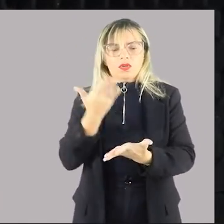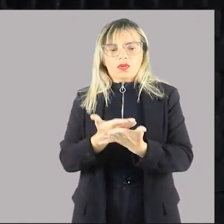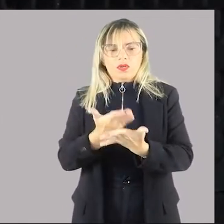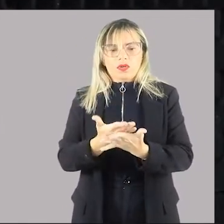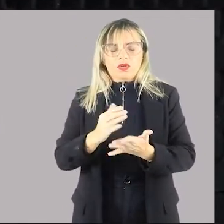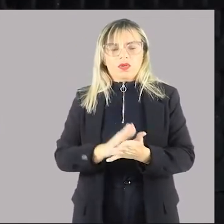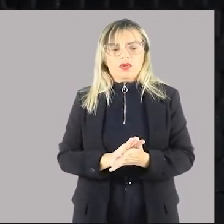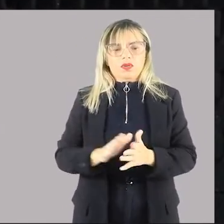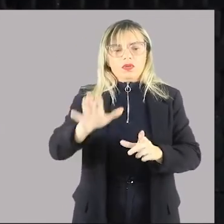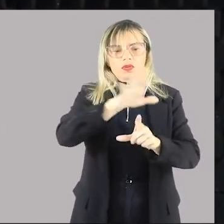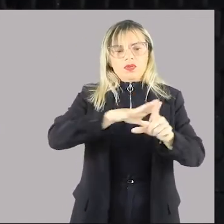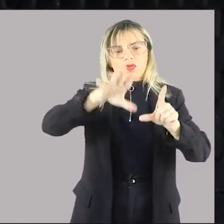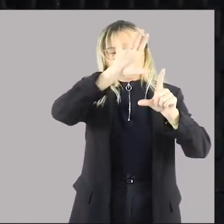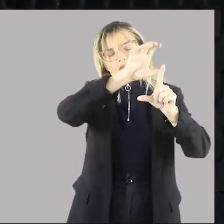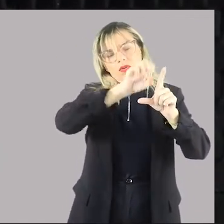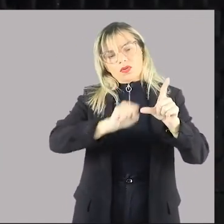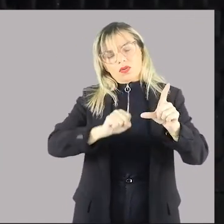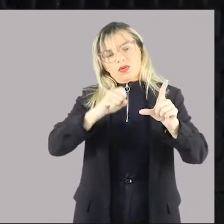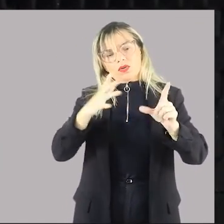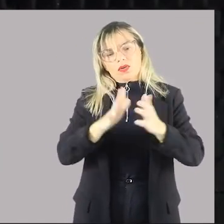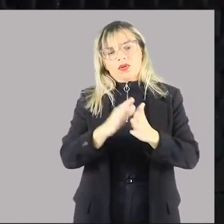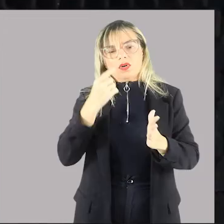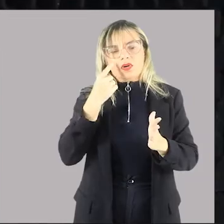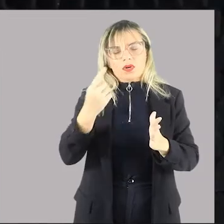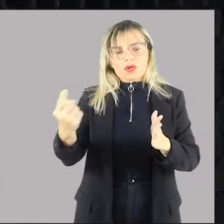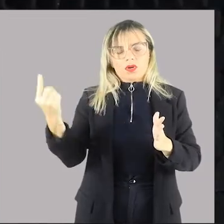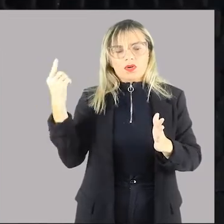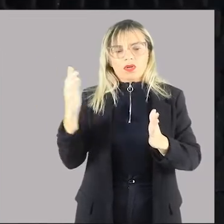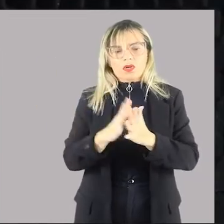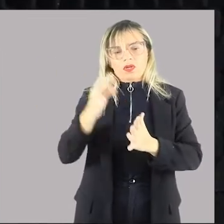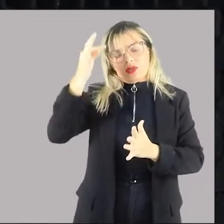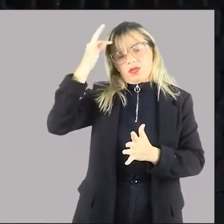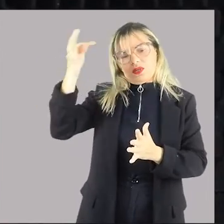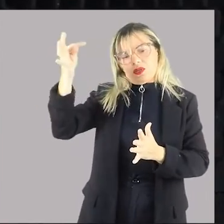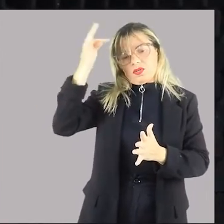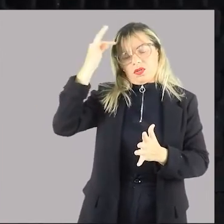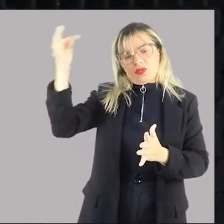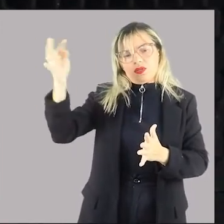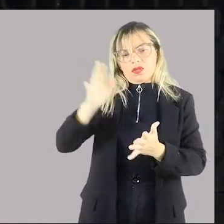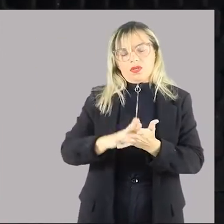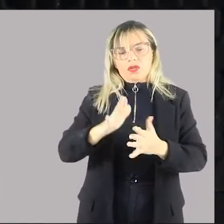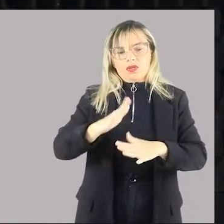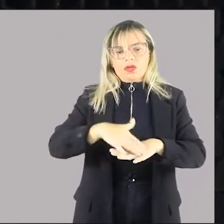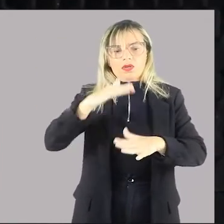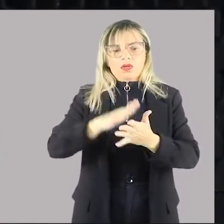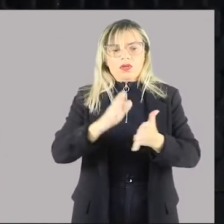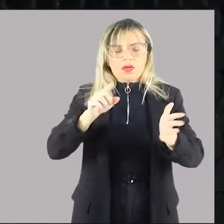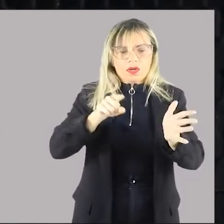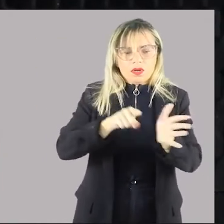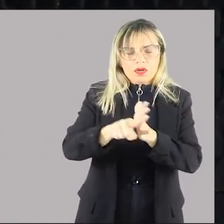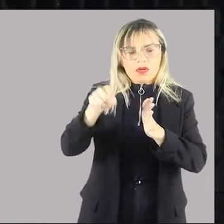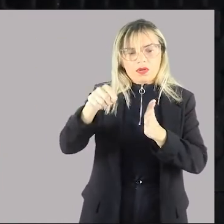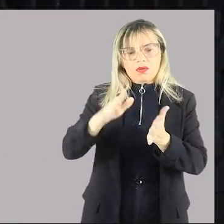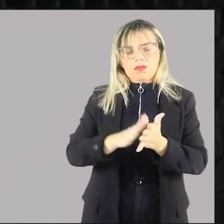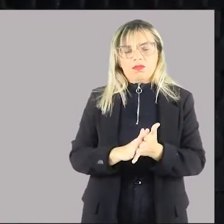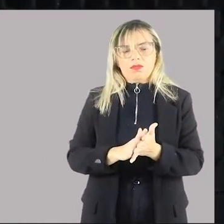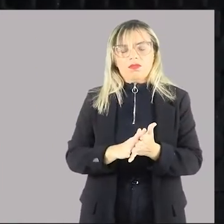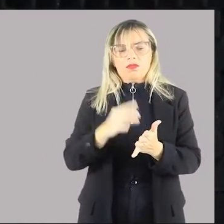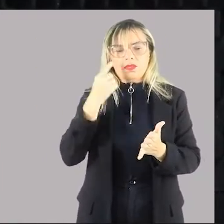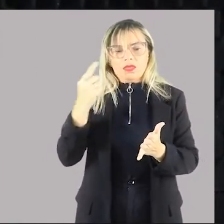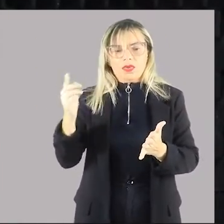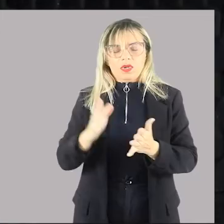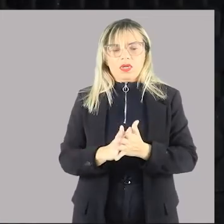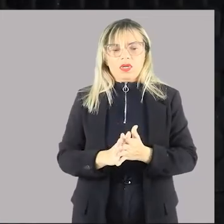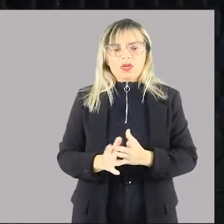você baixar o QR Code para olhar a parte teórica e mais questões sobre